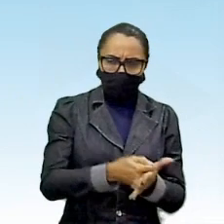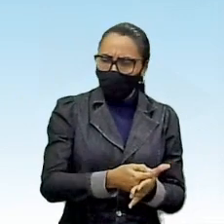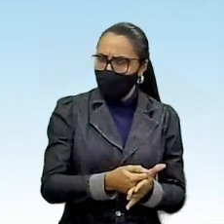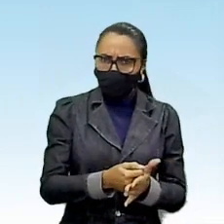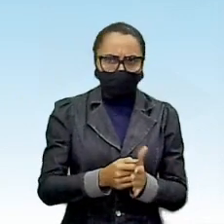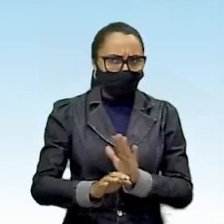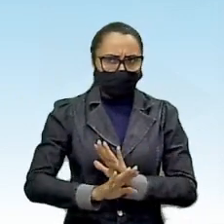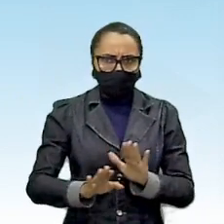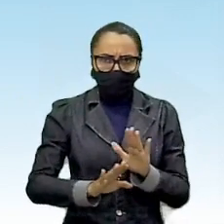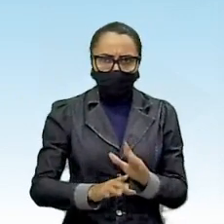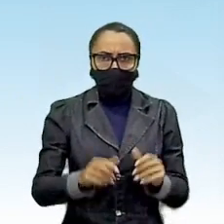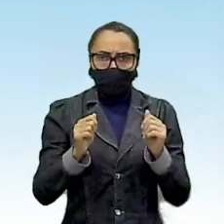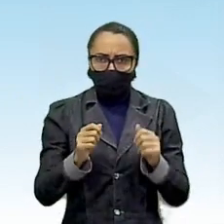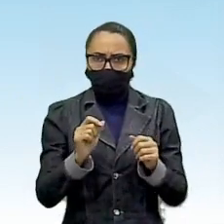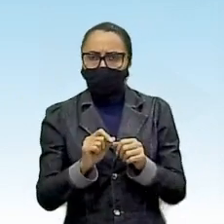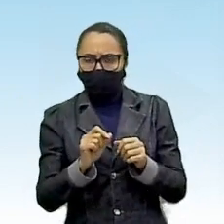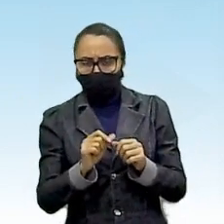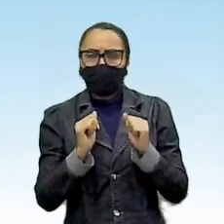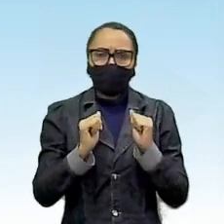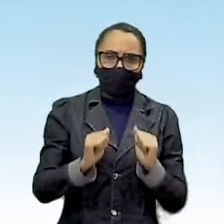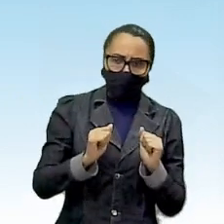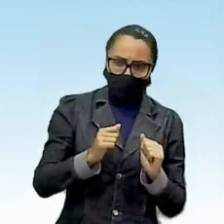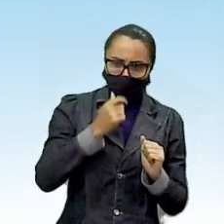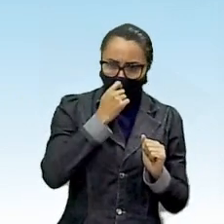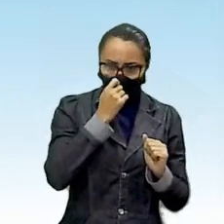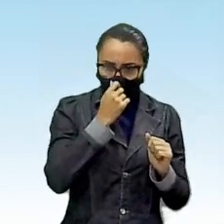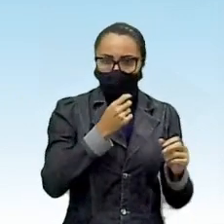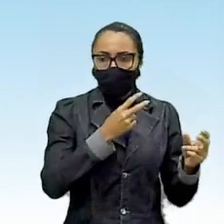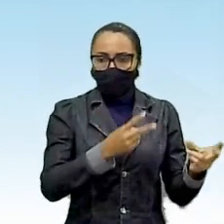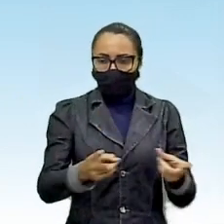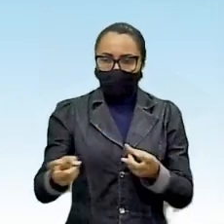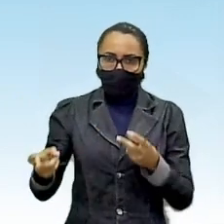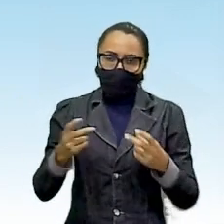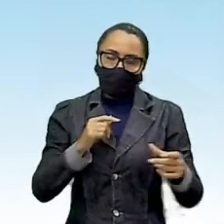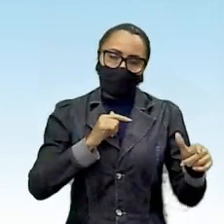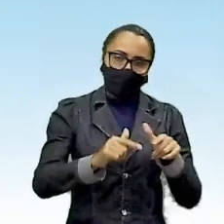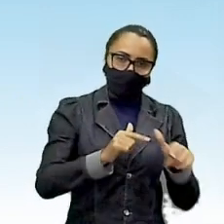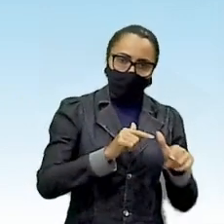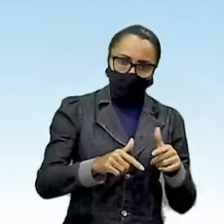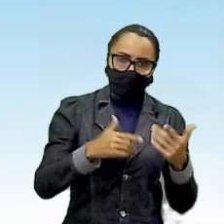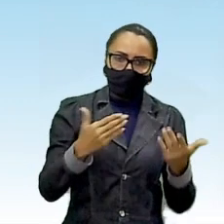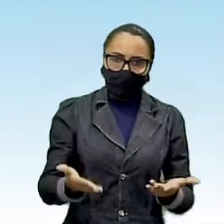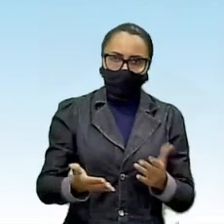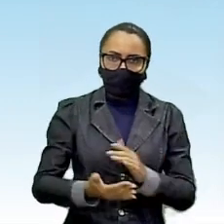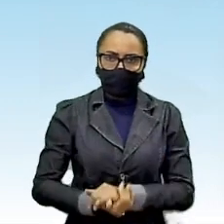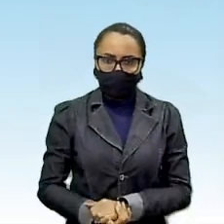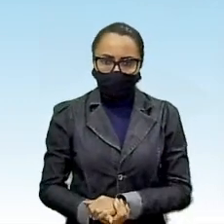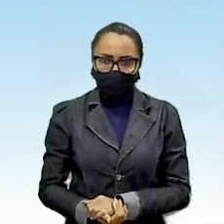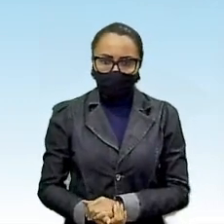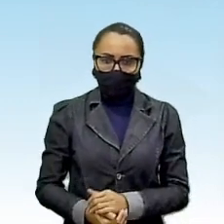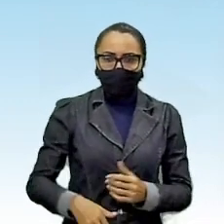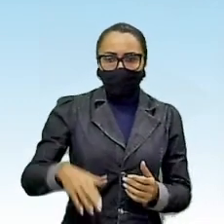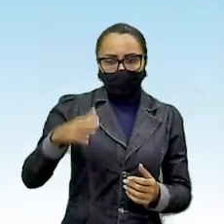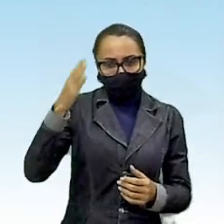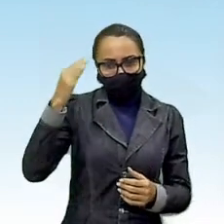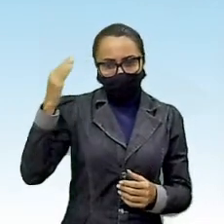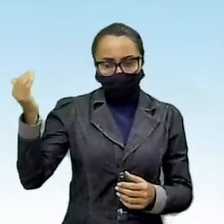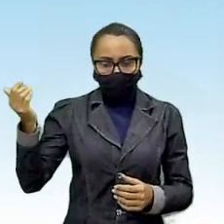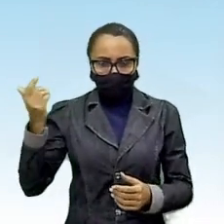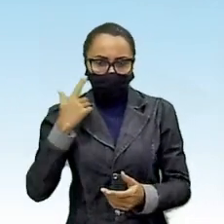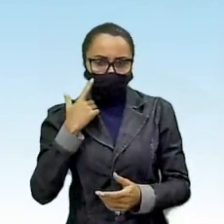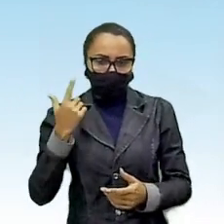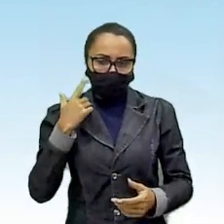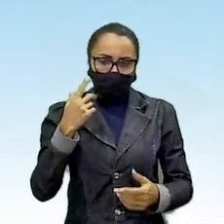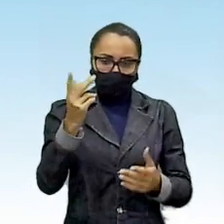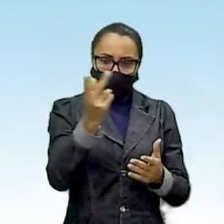Pode-se fazer? Pode, né? Que é a percepção dos riscos dos trabalhadores, né? O tão famoso mapa de risco. Mas você pode